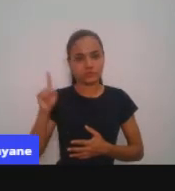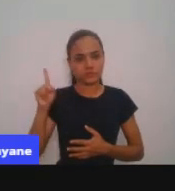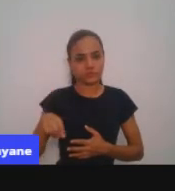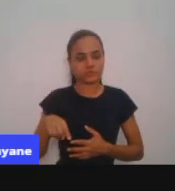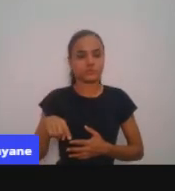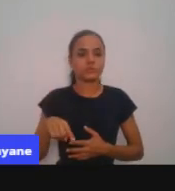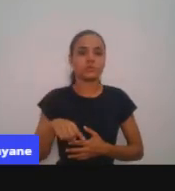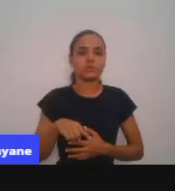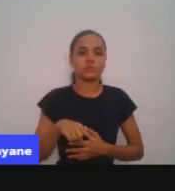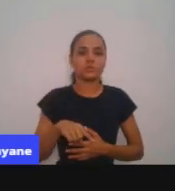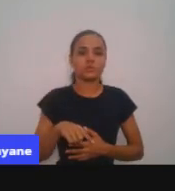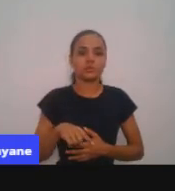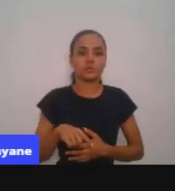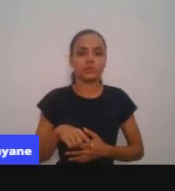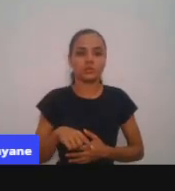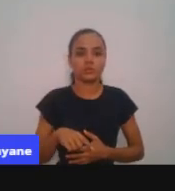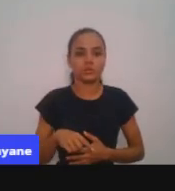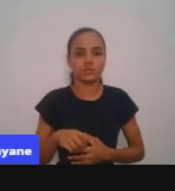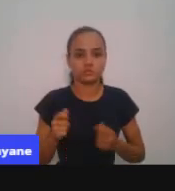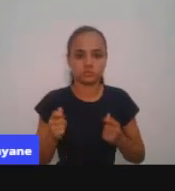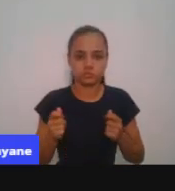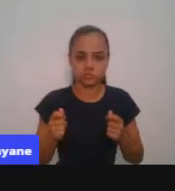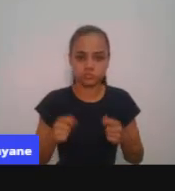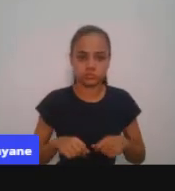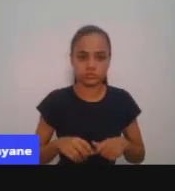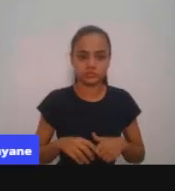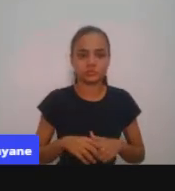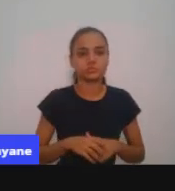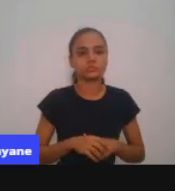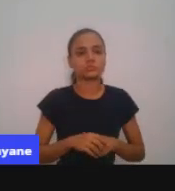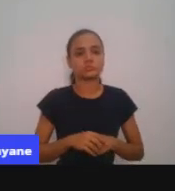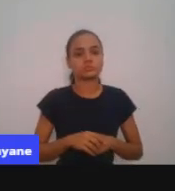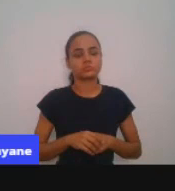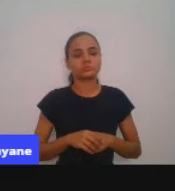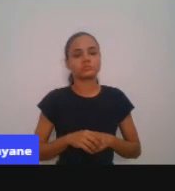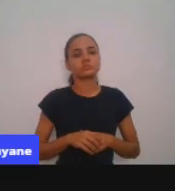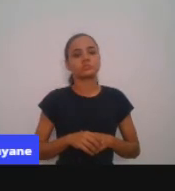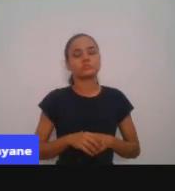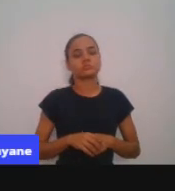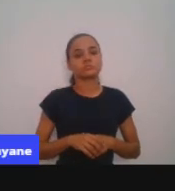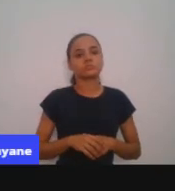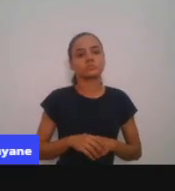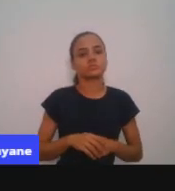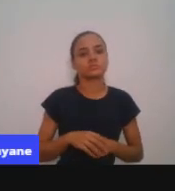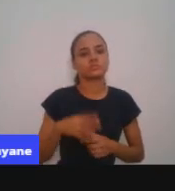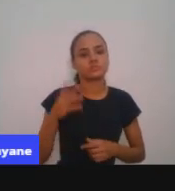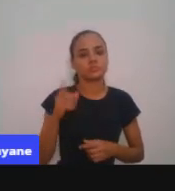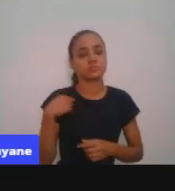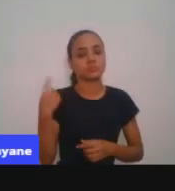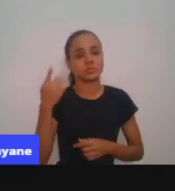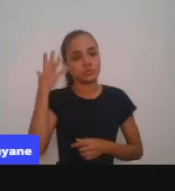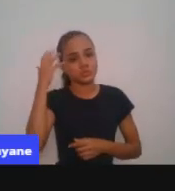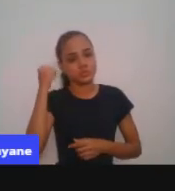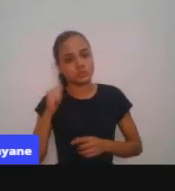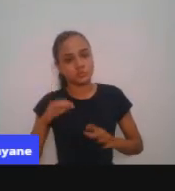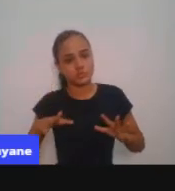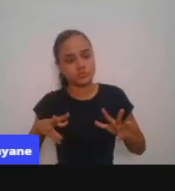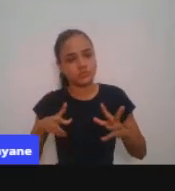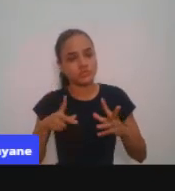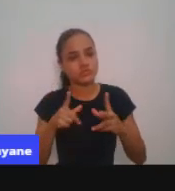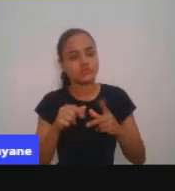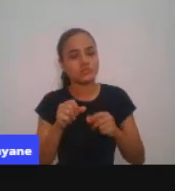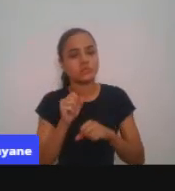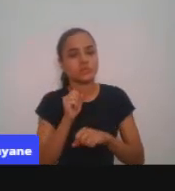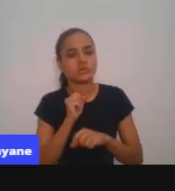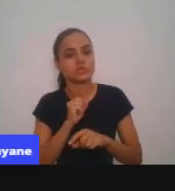todos os entraves que isso traz, a gente sabe de todas as críticas que isso também traz, a gente sabe que se a